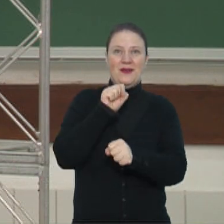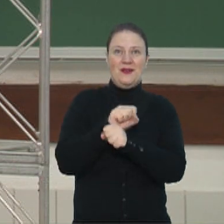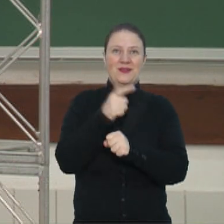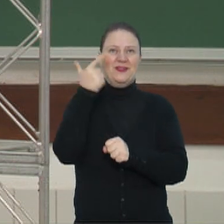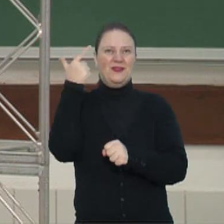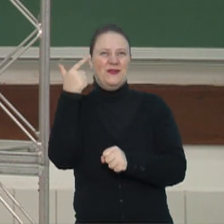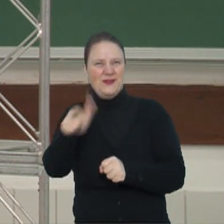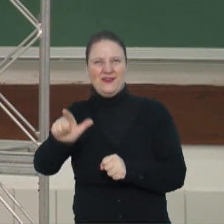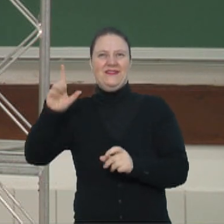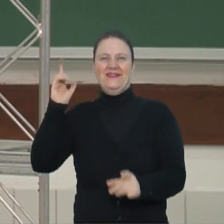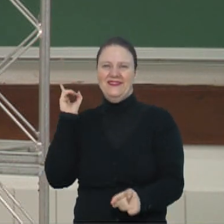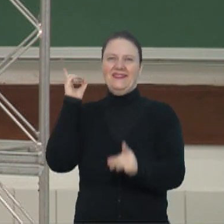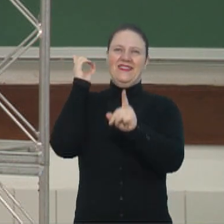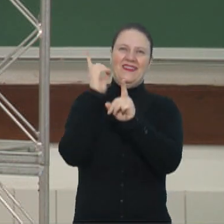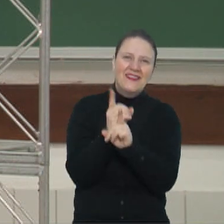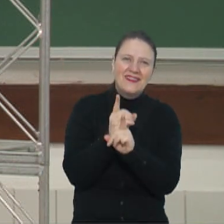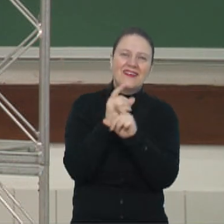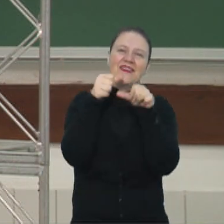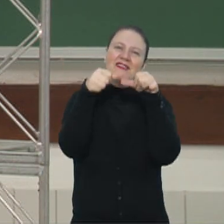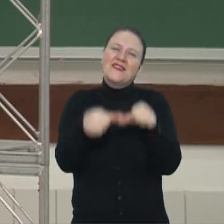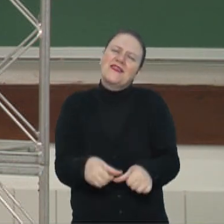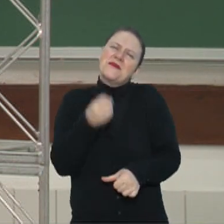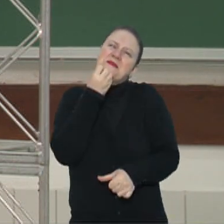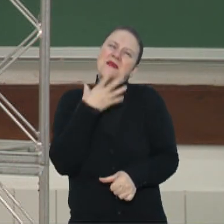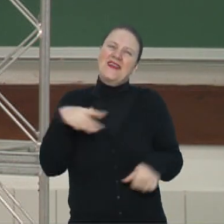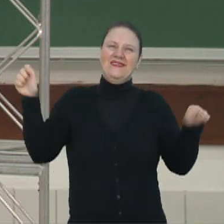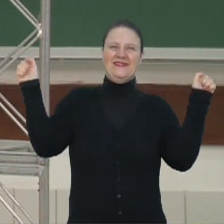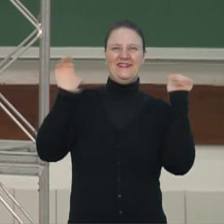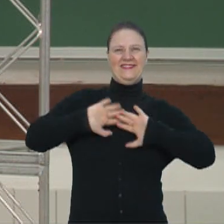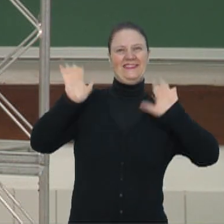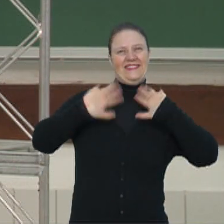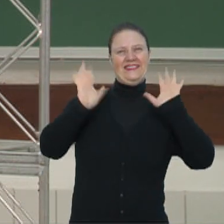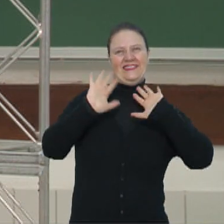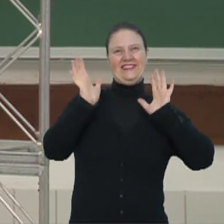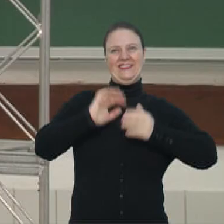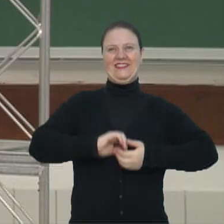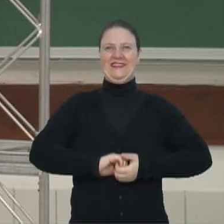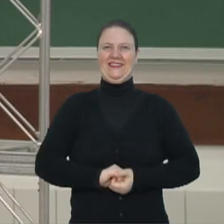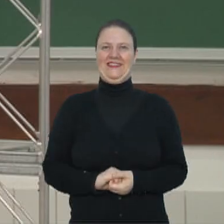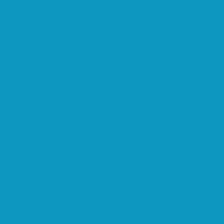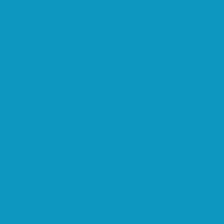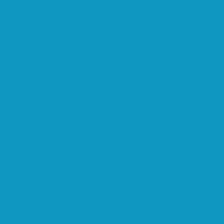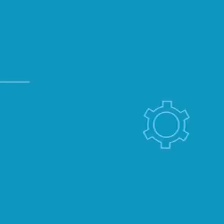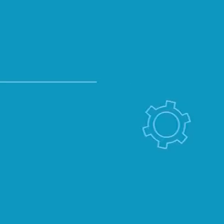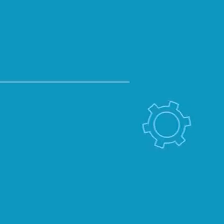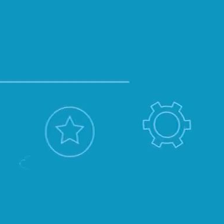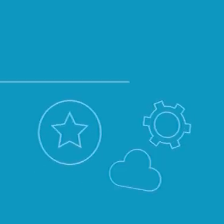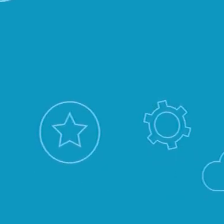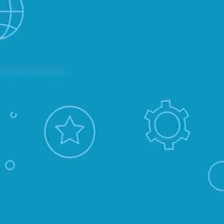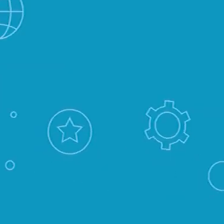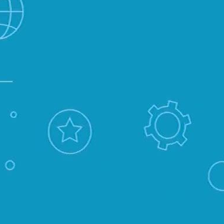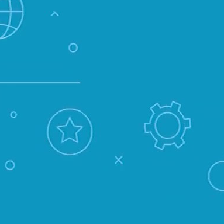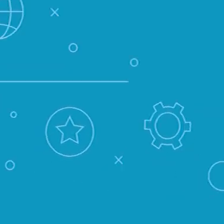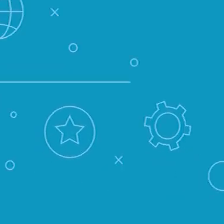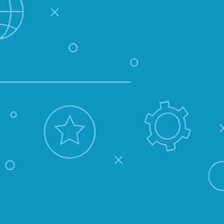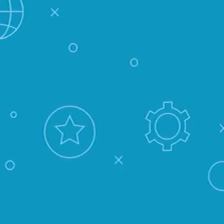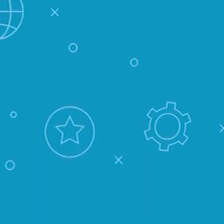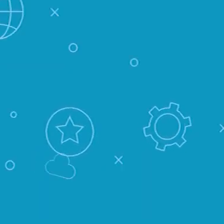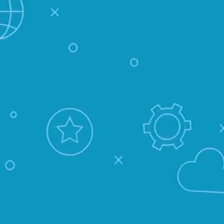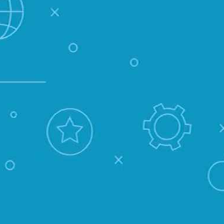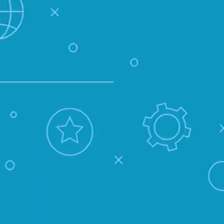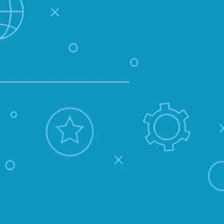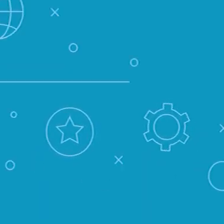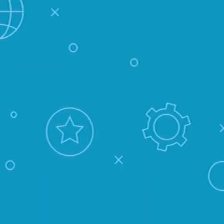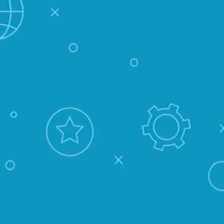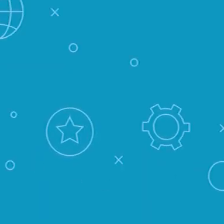nossa próxima aula. Fiquem bem, bye bye!